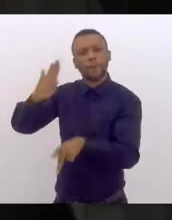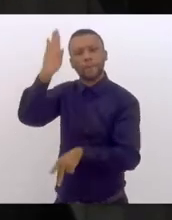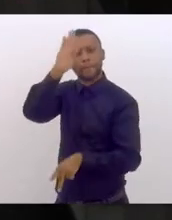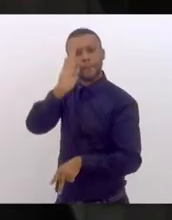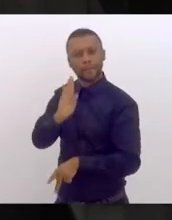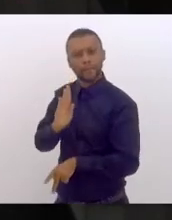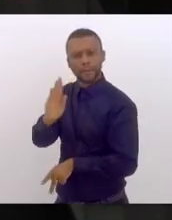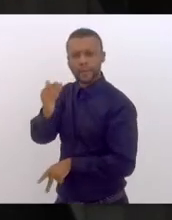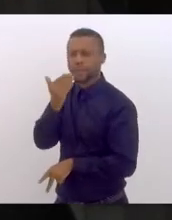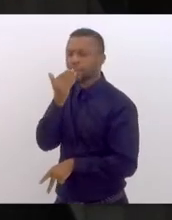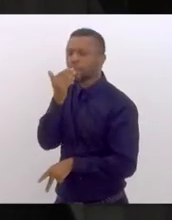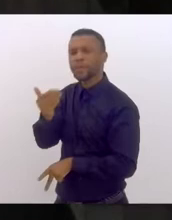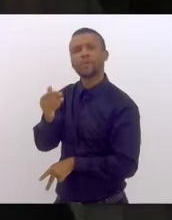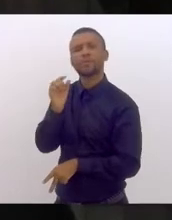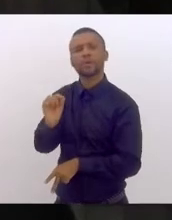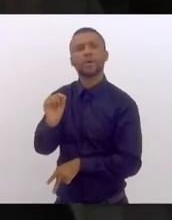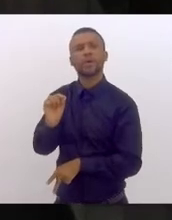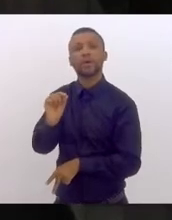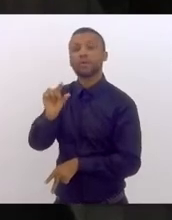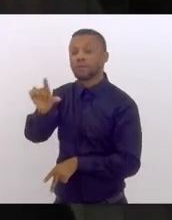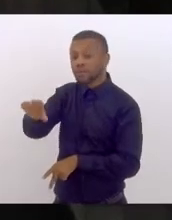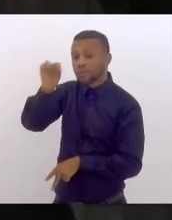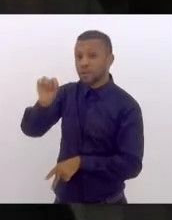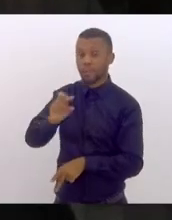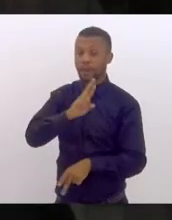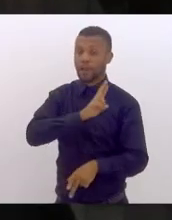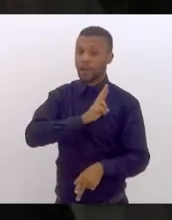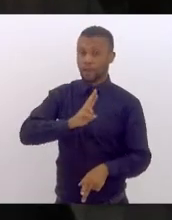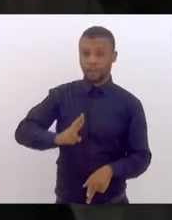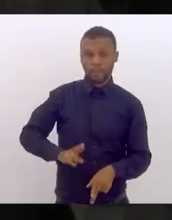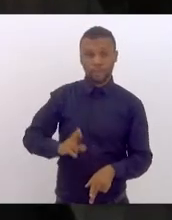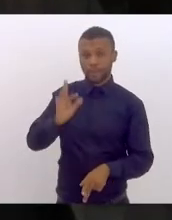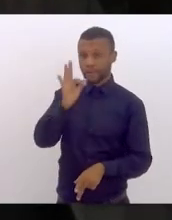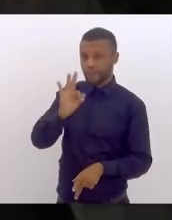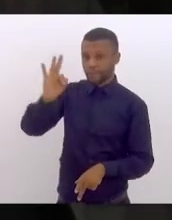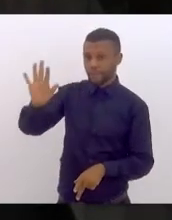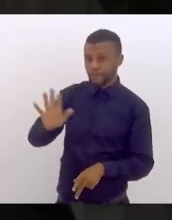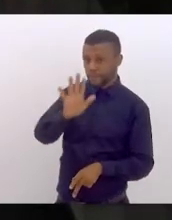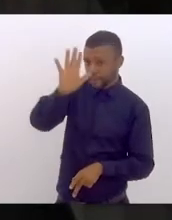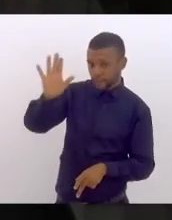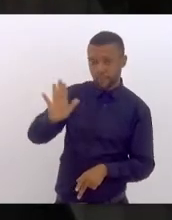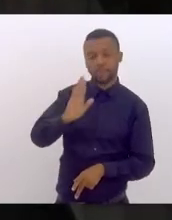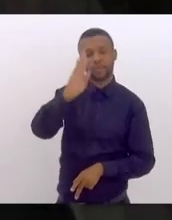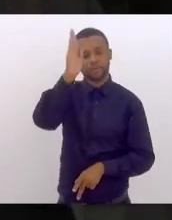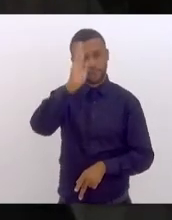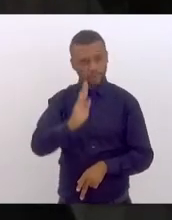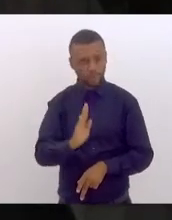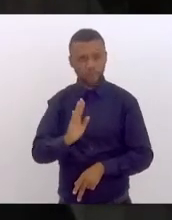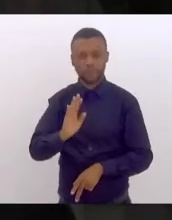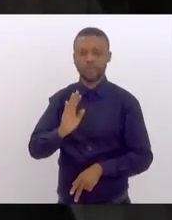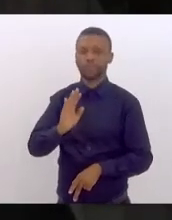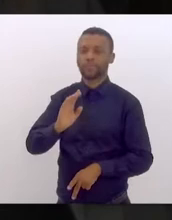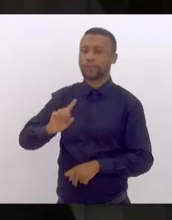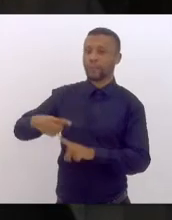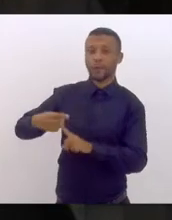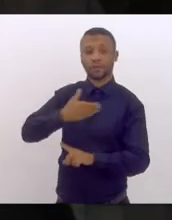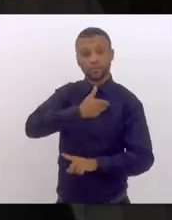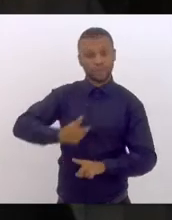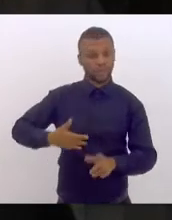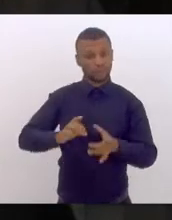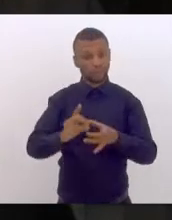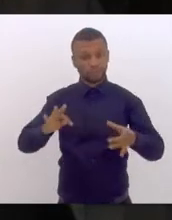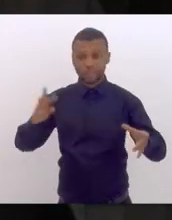optando pela República Federativa do Brasil e o estado democrático de